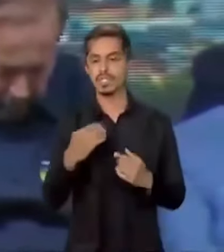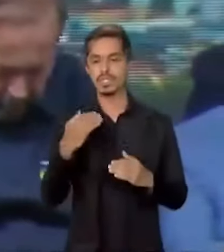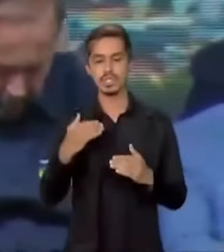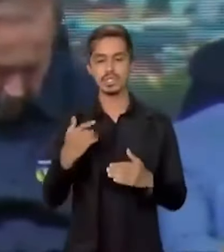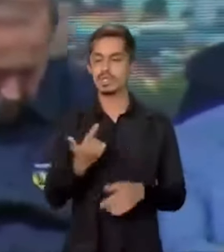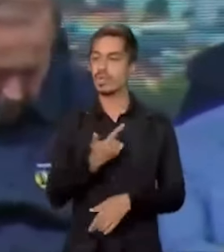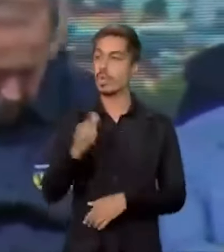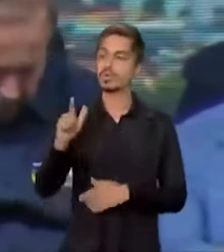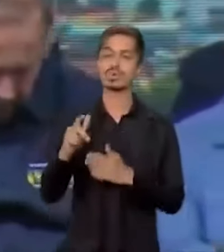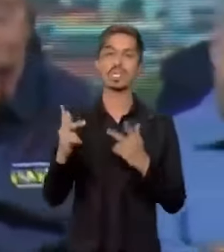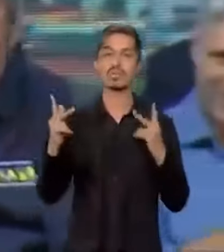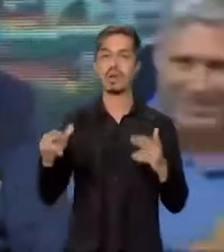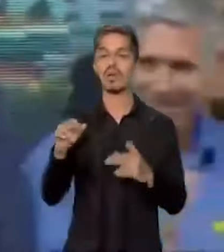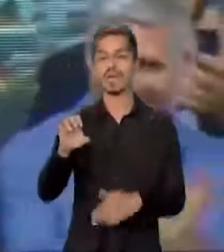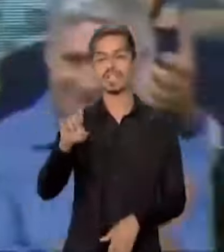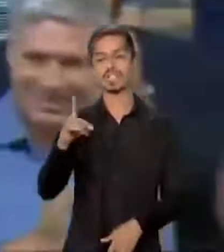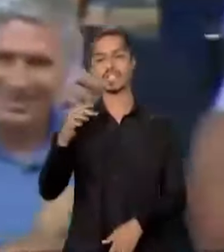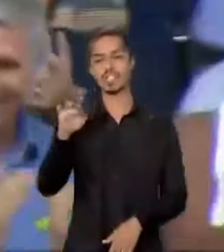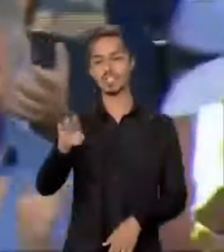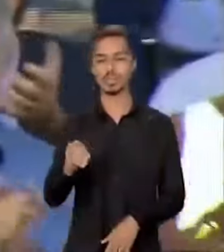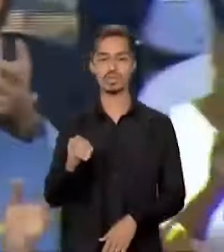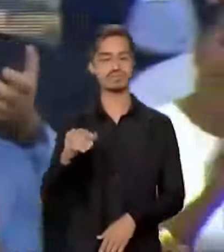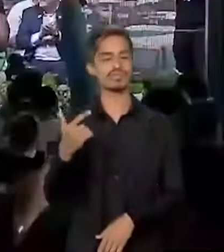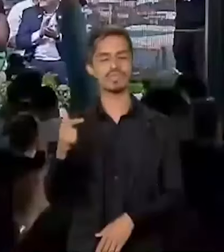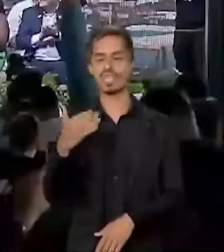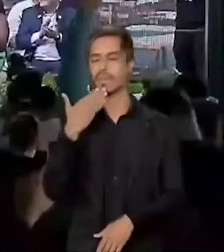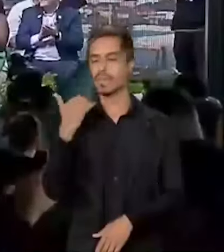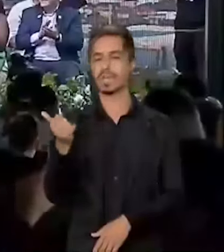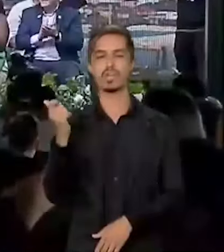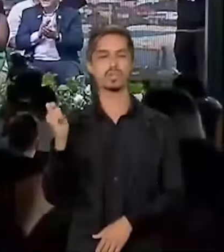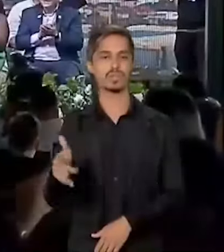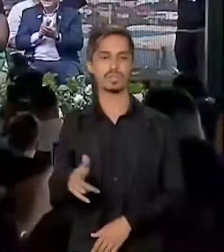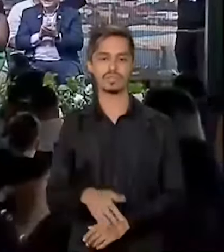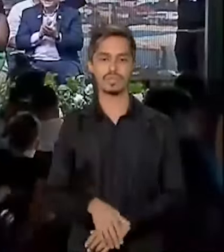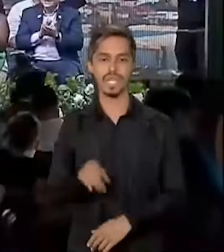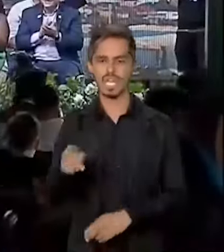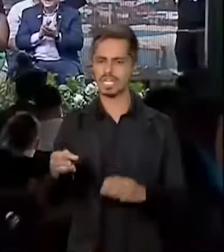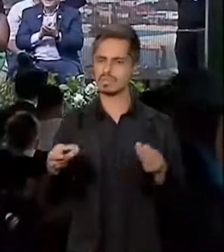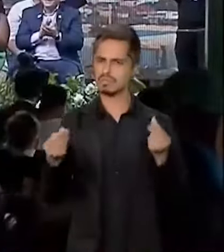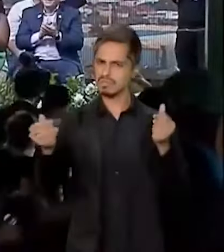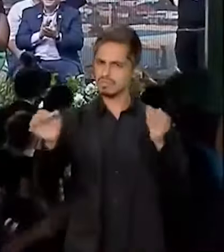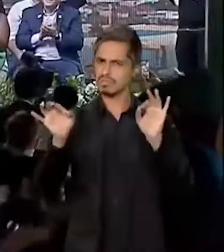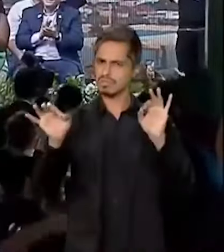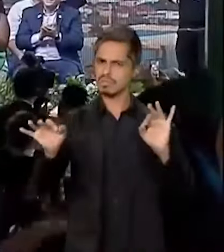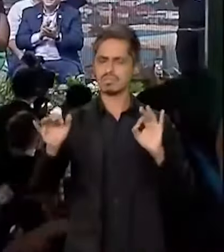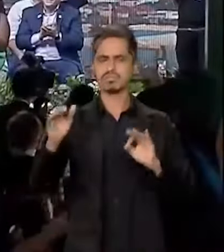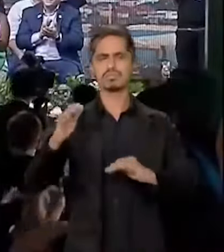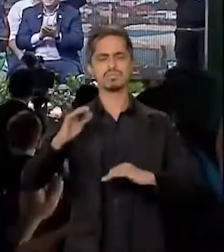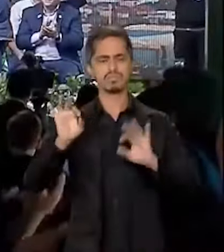Edinho. Nenhum. Mais qualificado, mais preparado.